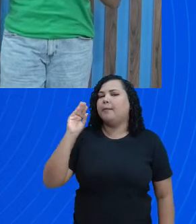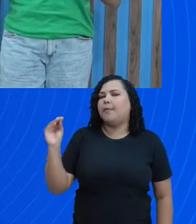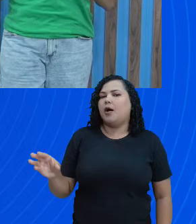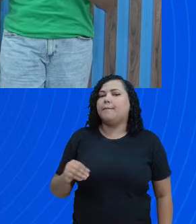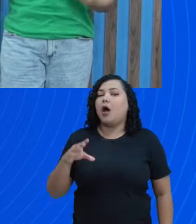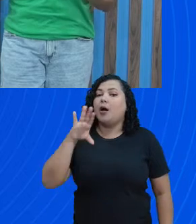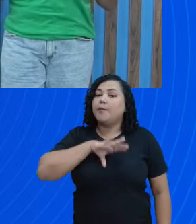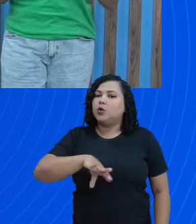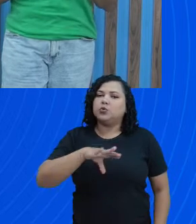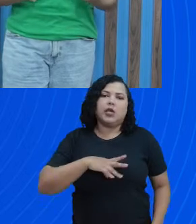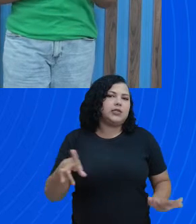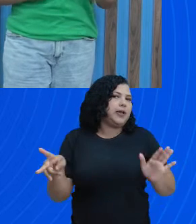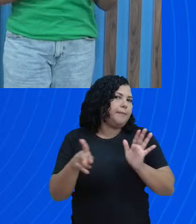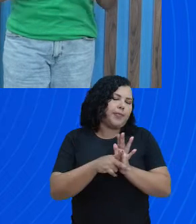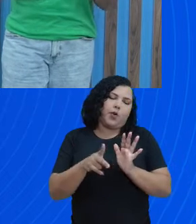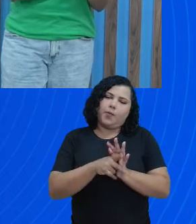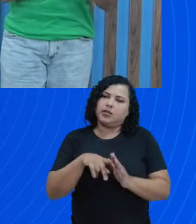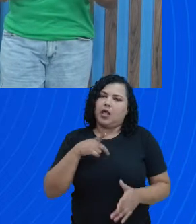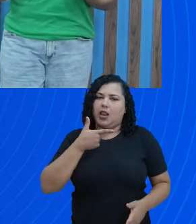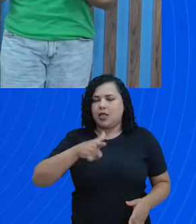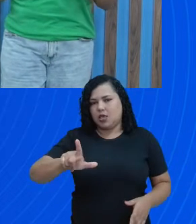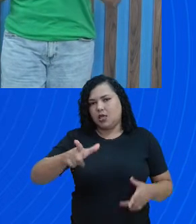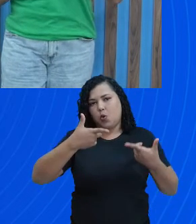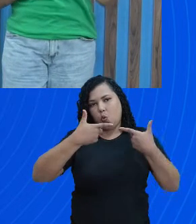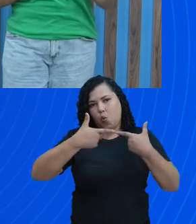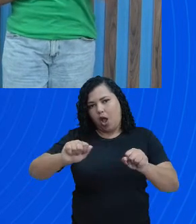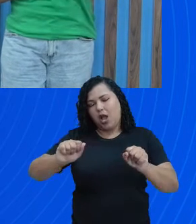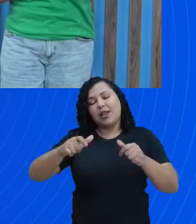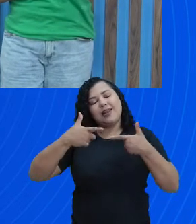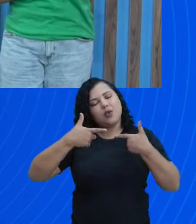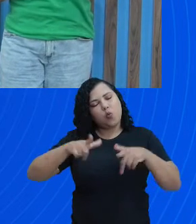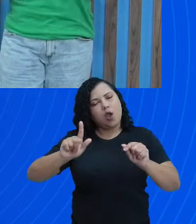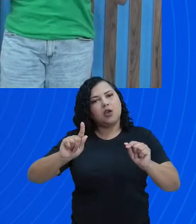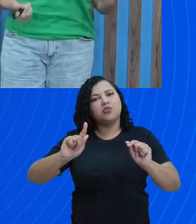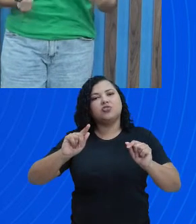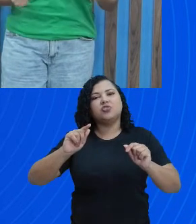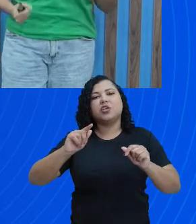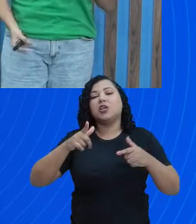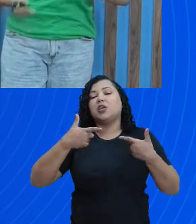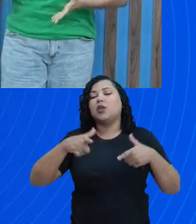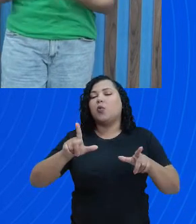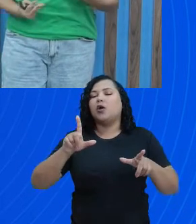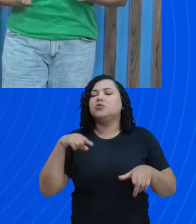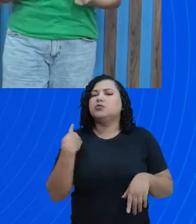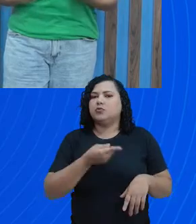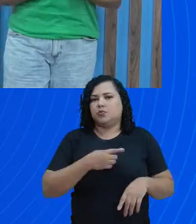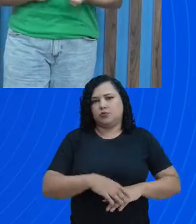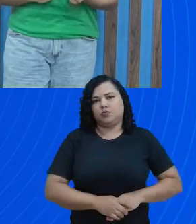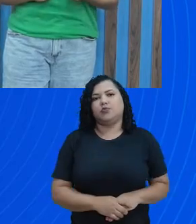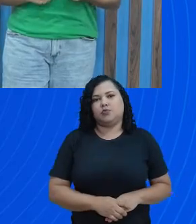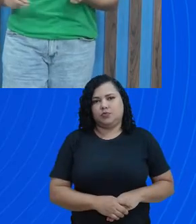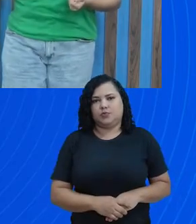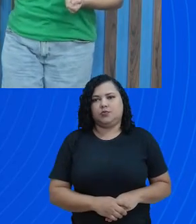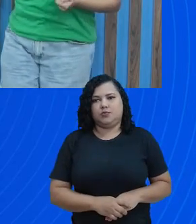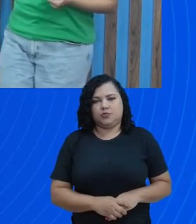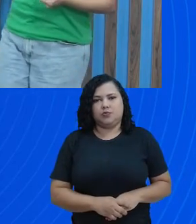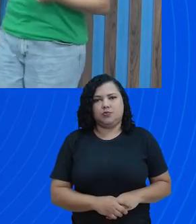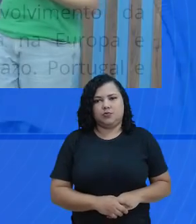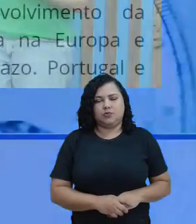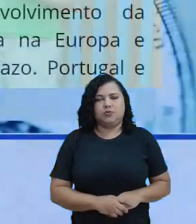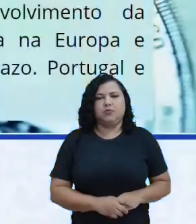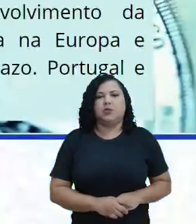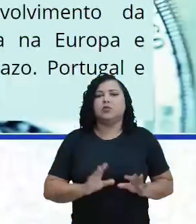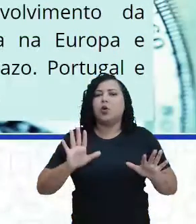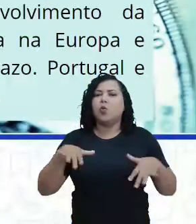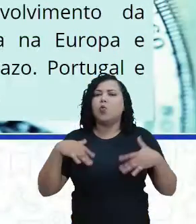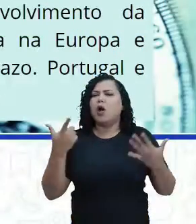próprias da nossa linguagem. E isso acaba ficando como um vestígio, um rastro, quando a gente fala outra língua. E aí, quais foram